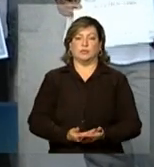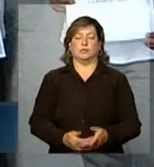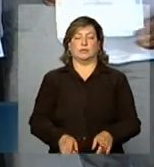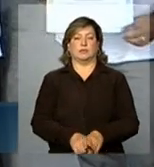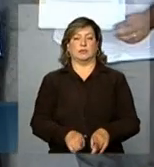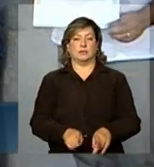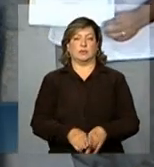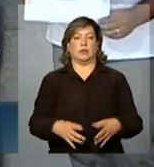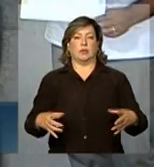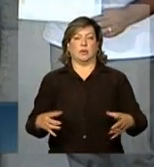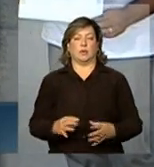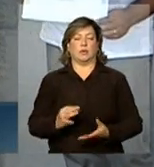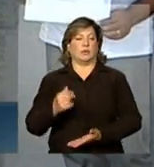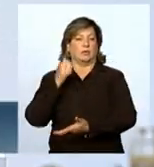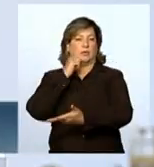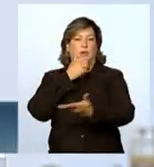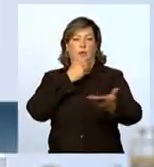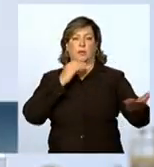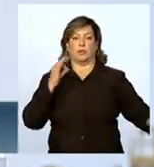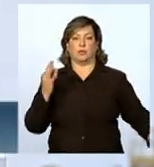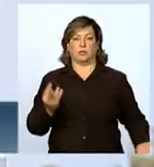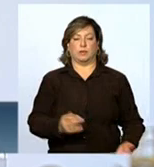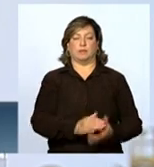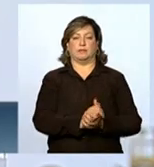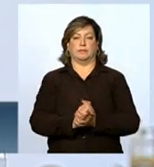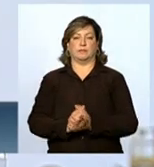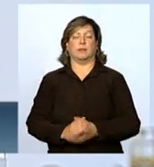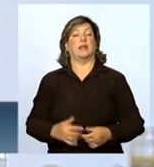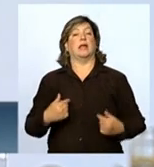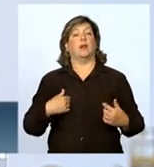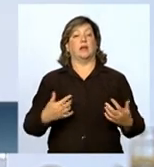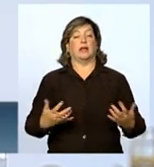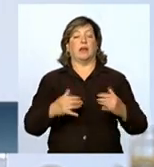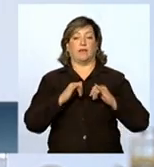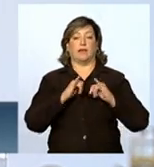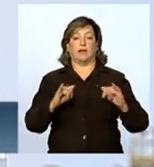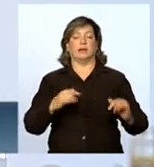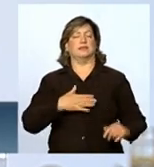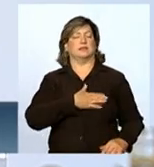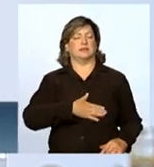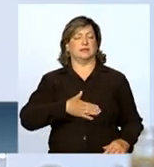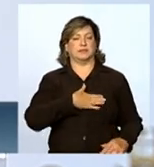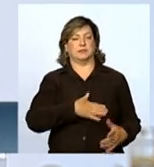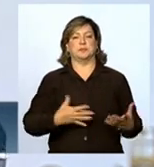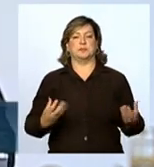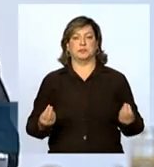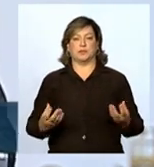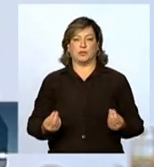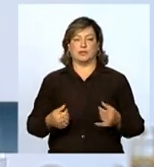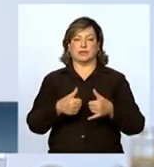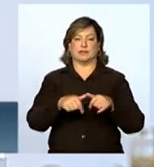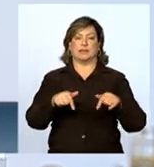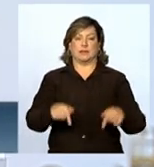as senhoras, os senhores, todos aqui presentes. Eu queria dizer que é uma satisfação estar aqui